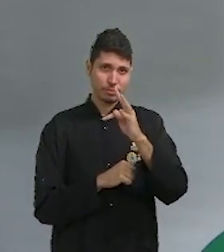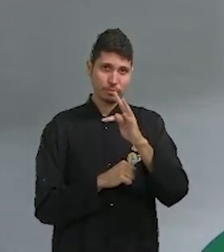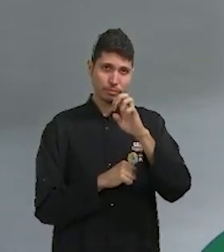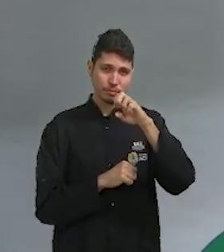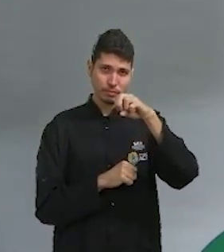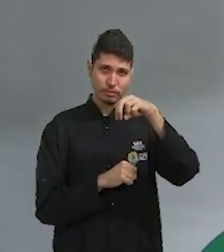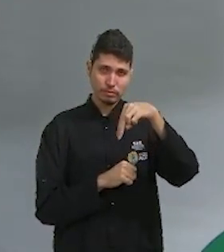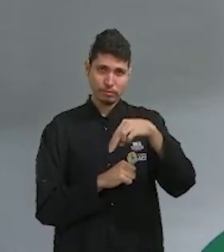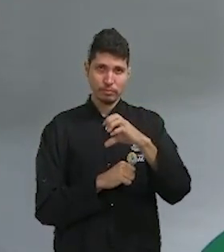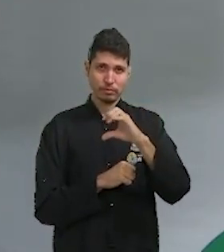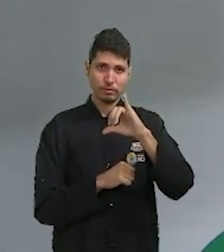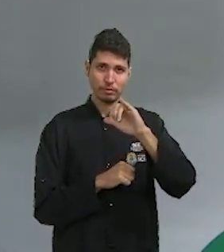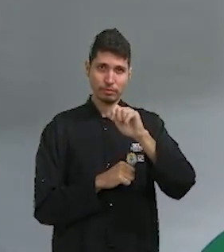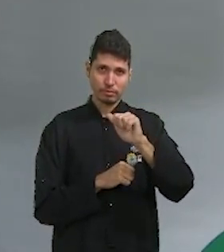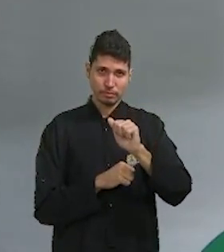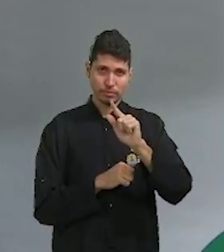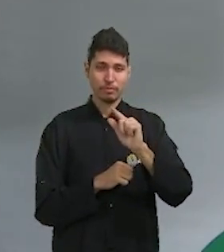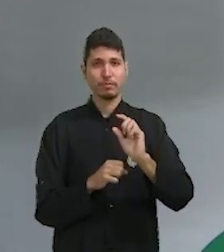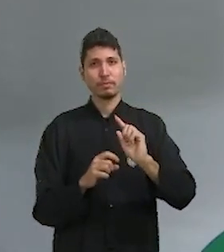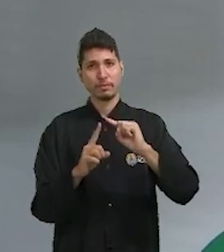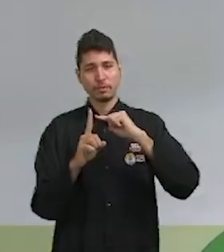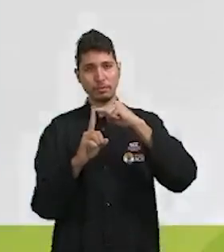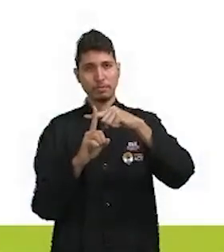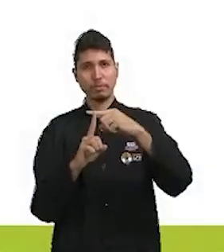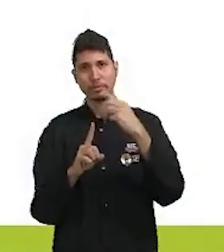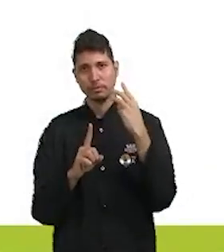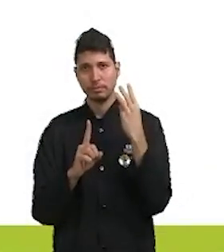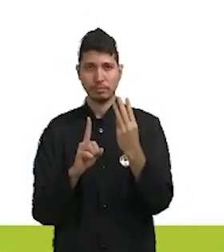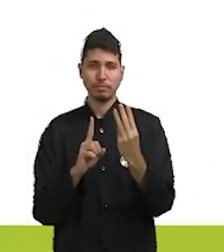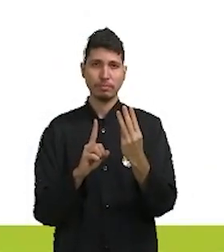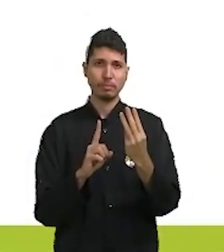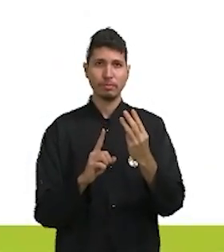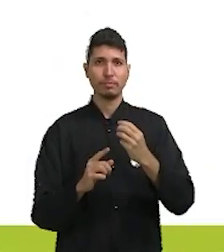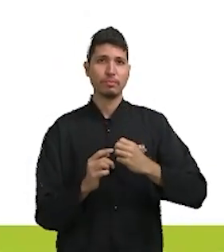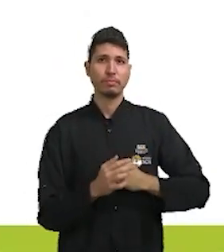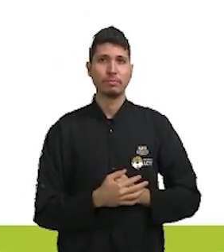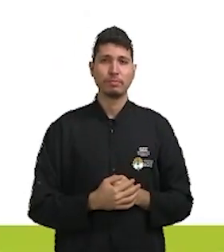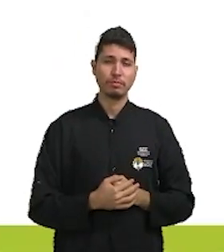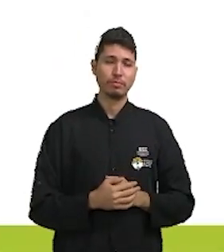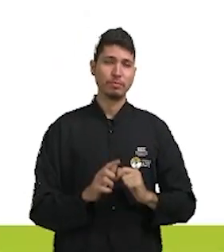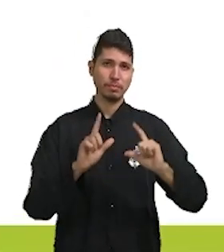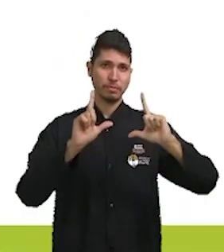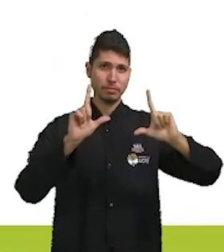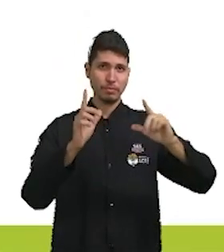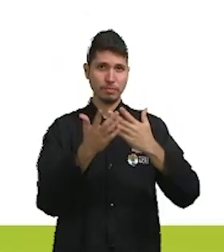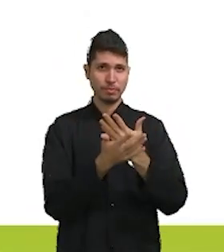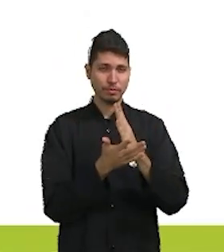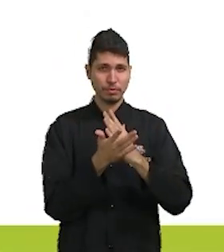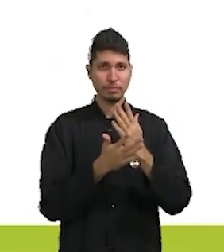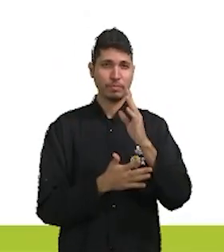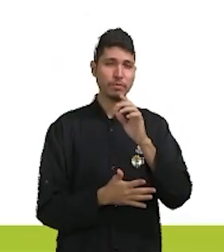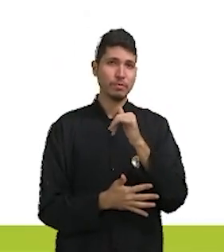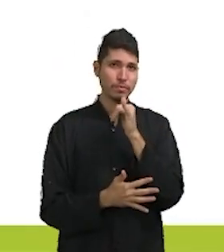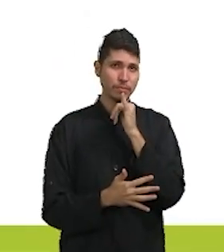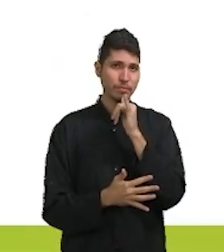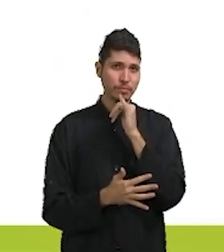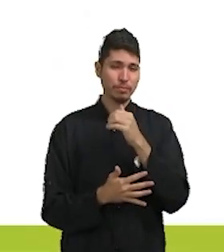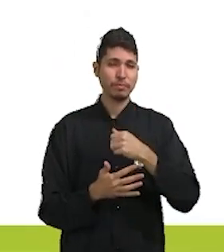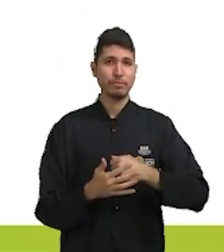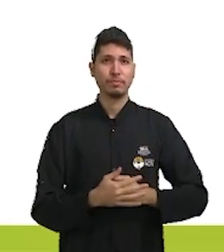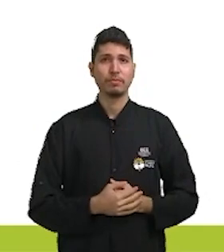com carga mais 3. Aí na tela alguns exemplos para